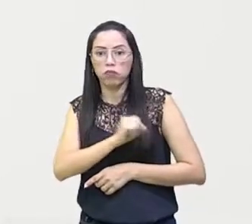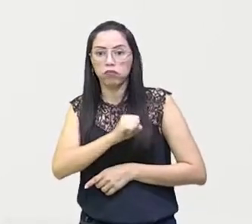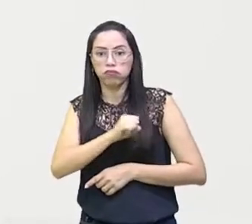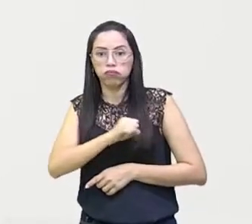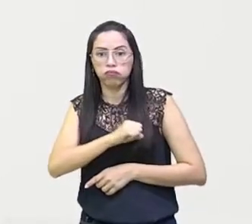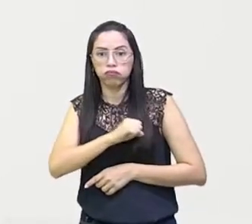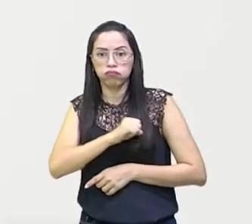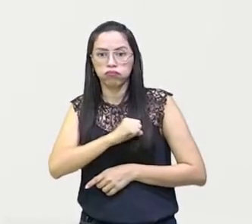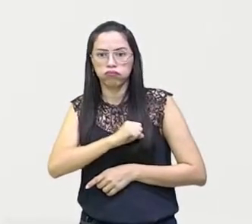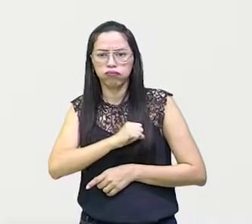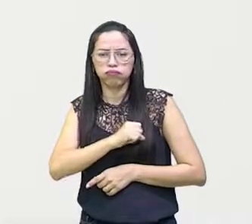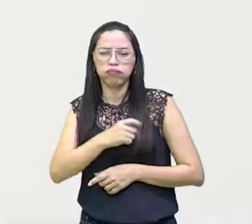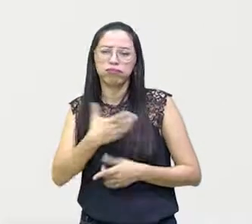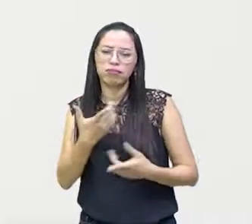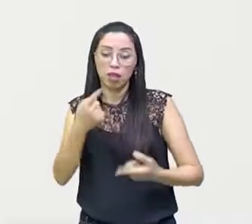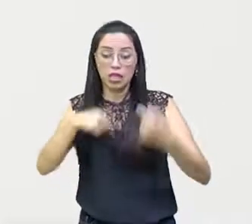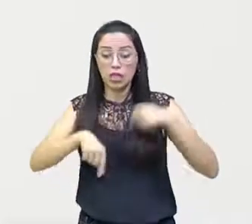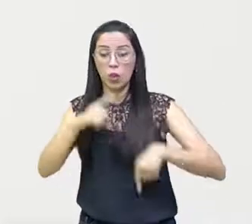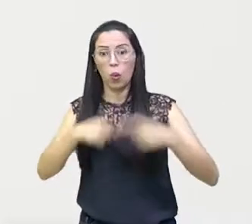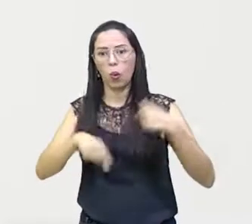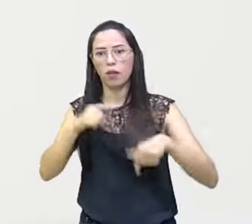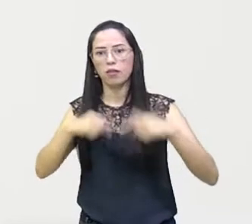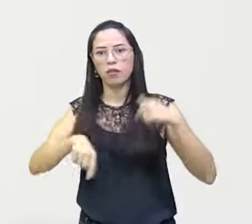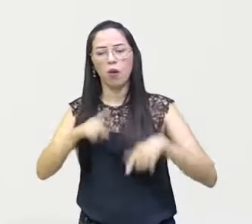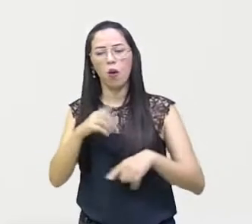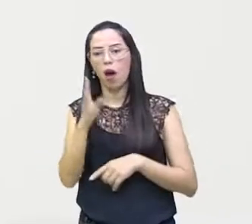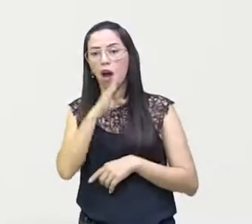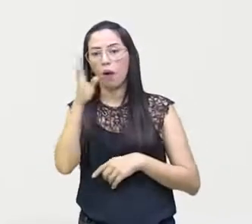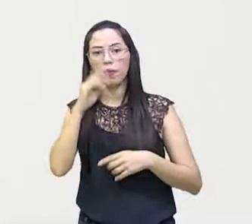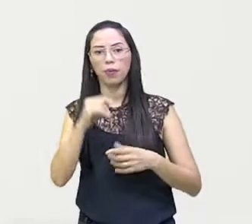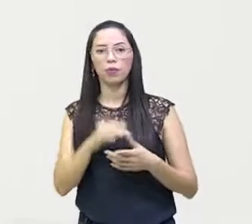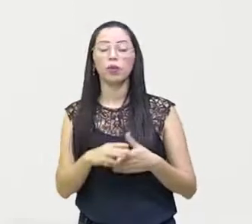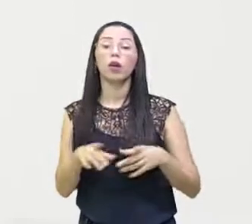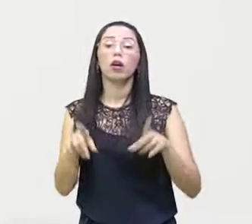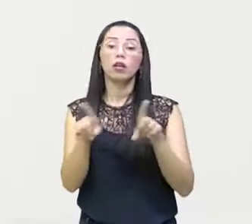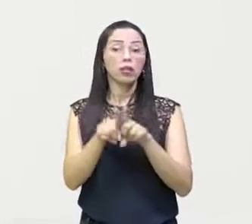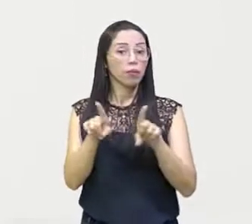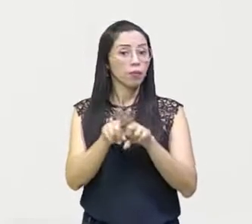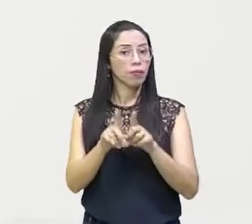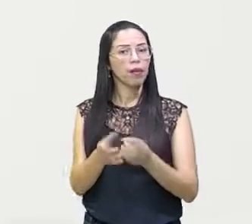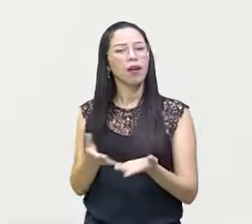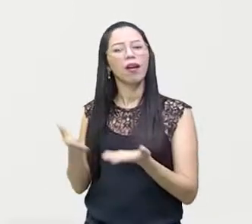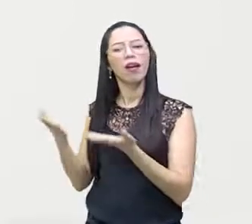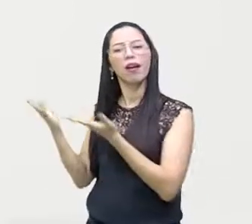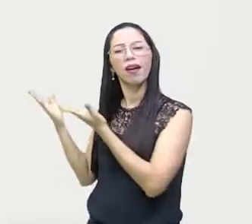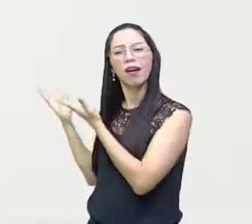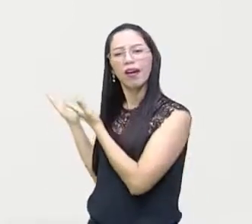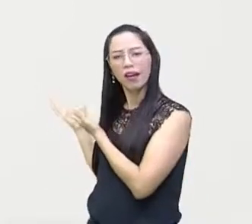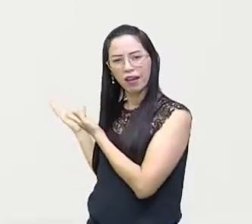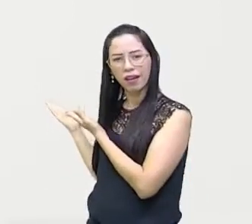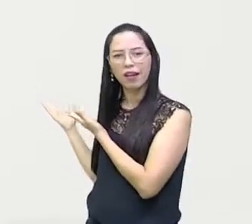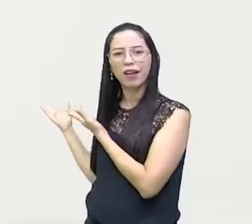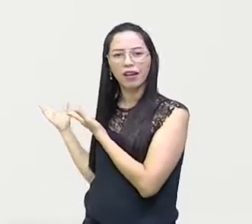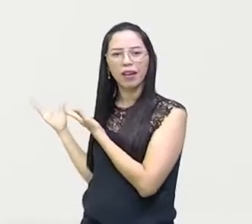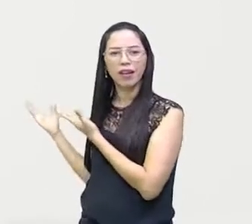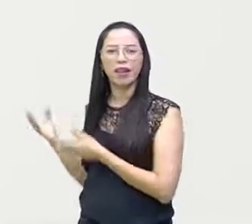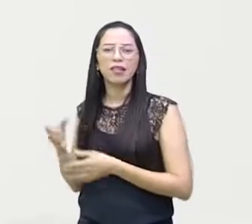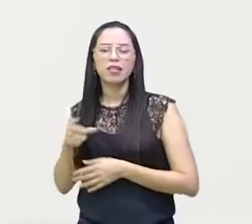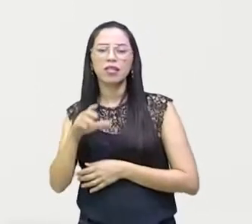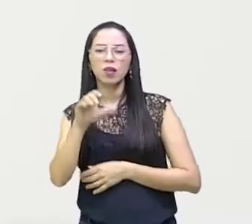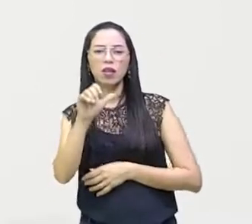por conta disso. Então, existe a circulação aberta e ela possui uma característica muito importante, que são